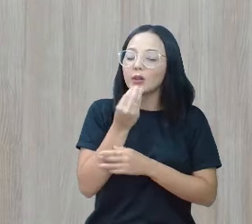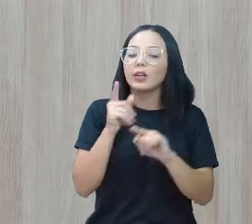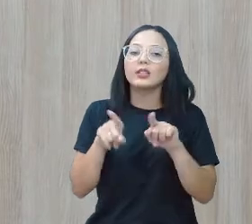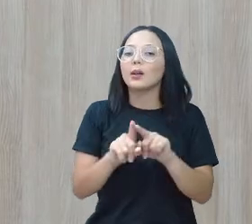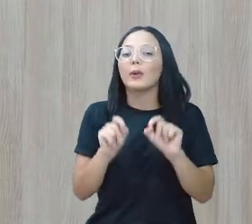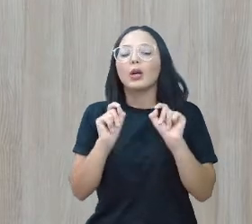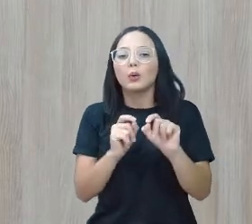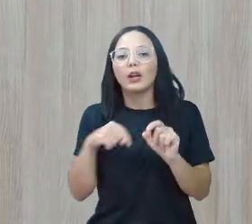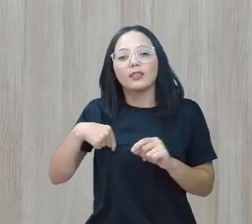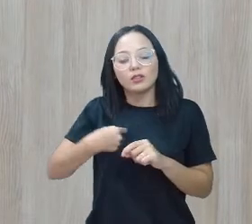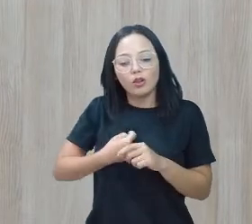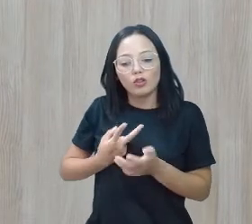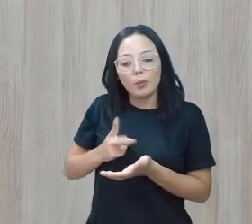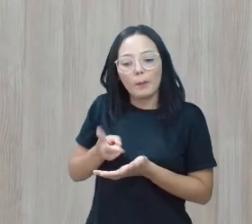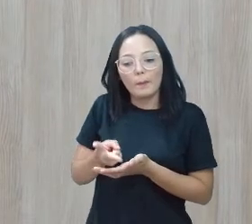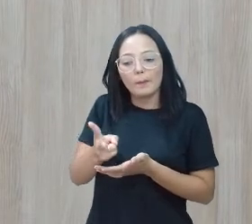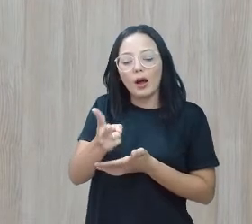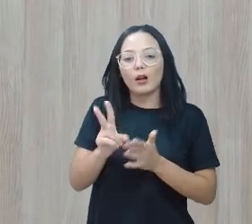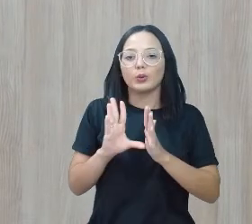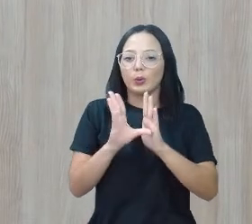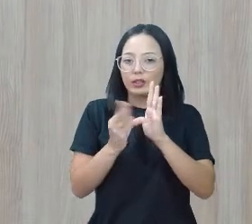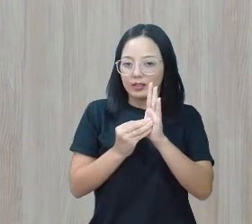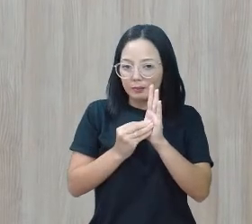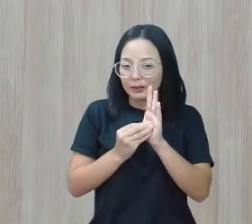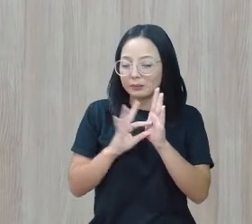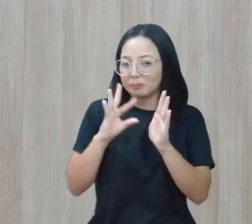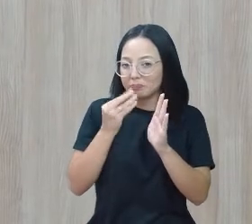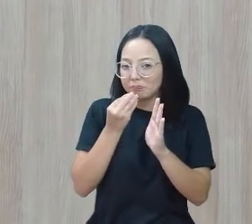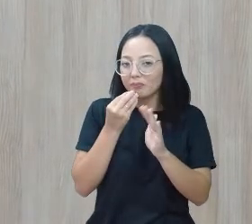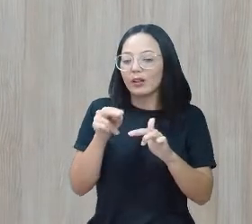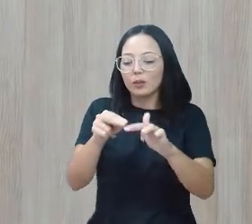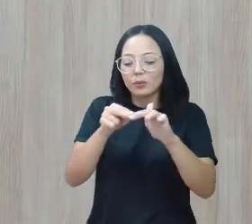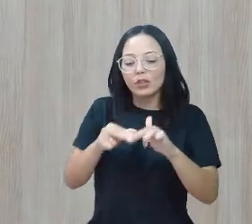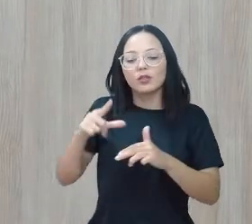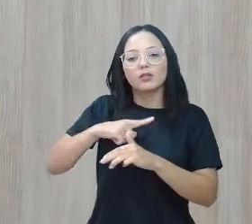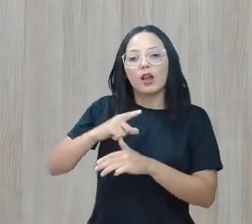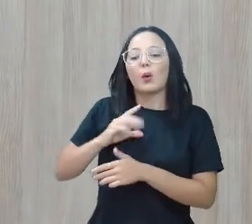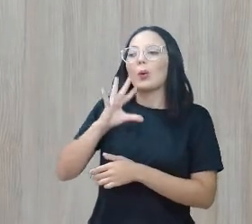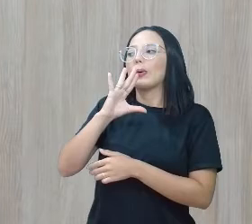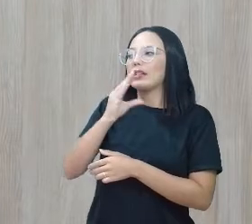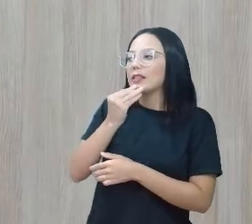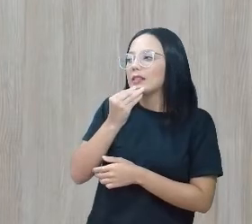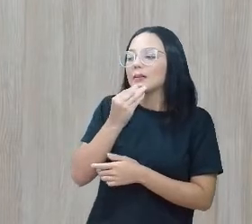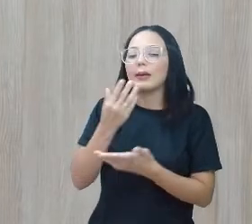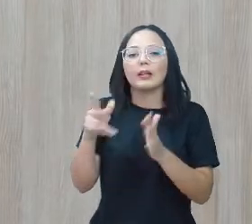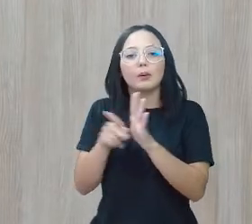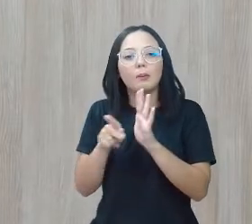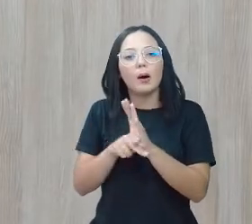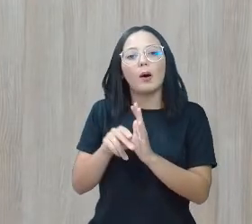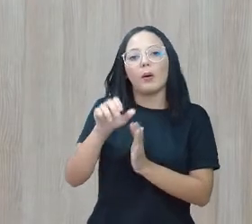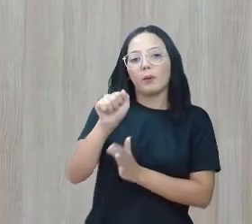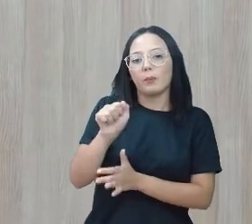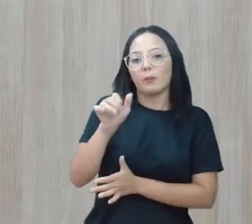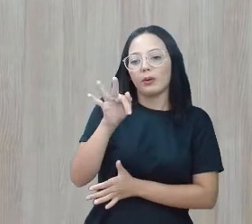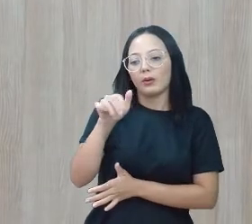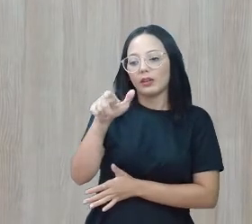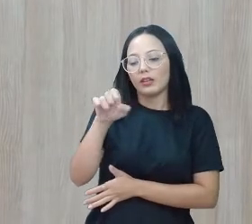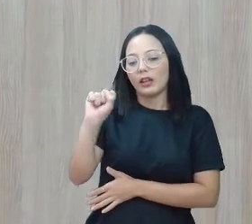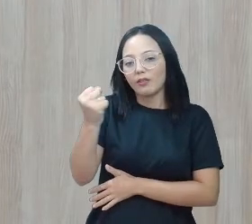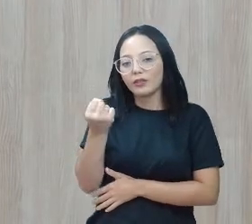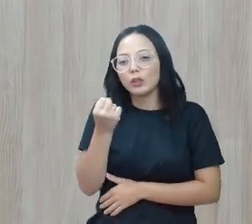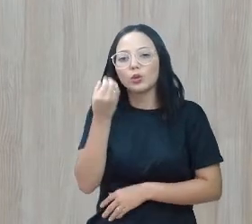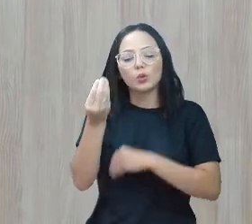também avançando no conhecimento. Então, tivemos todo um conhecimento dos afixos, não é? Como eles